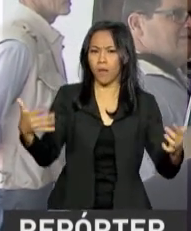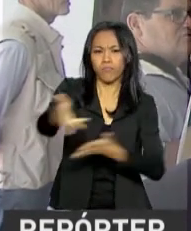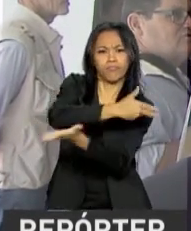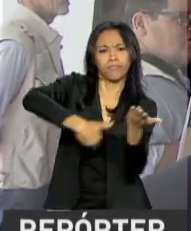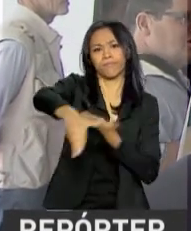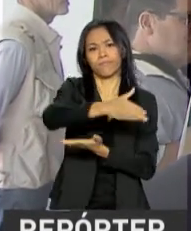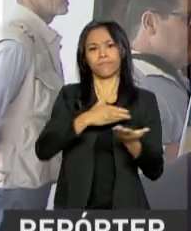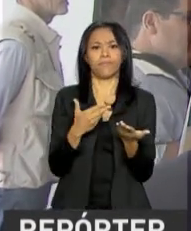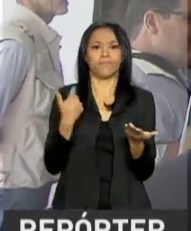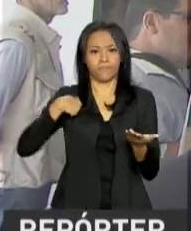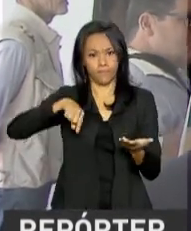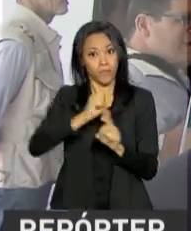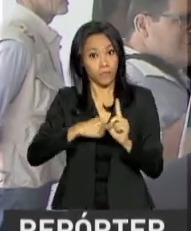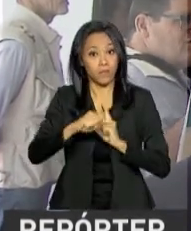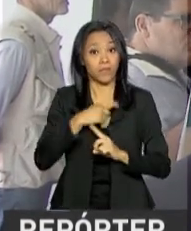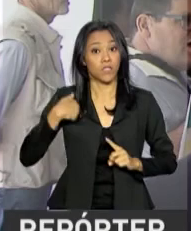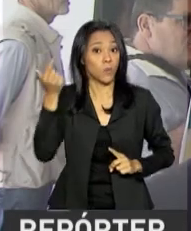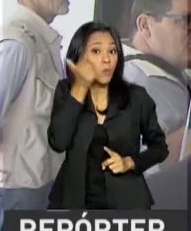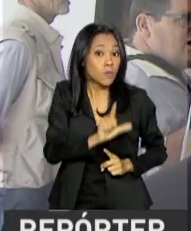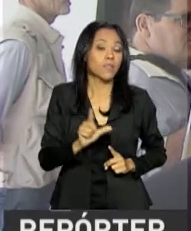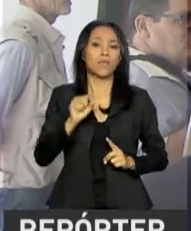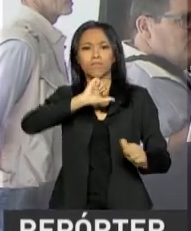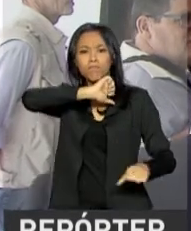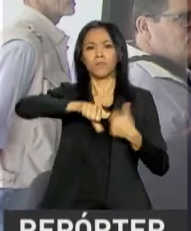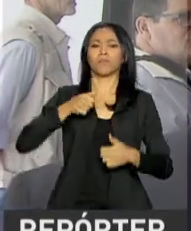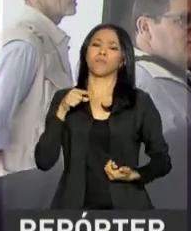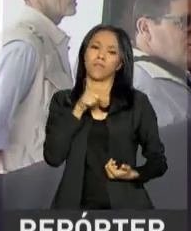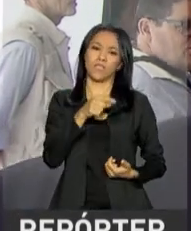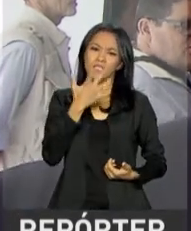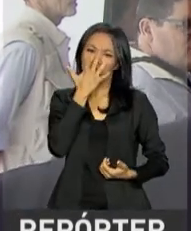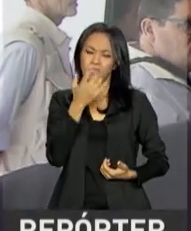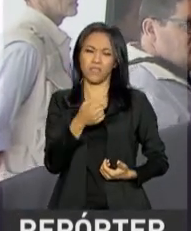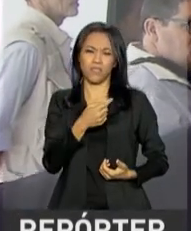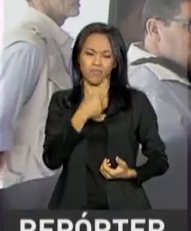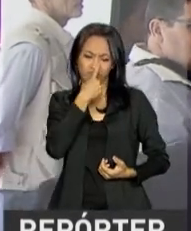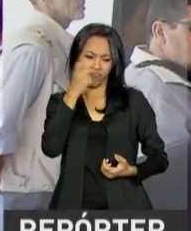geral não é é recuperar e reverter os problemas de poluição no nosso curso d'água